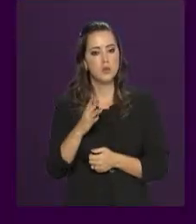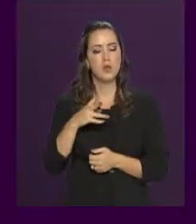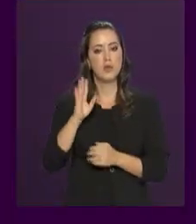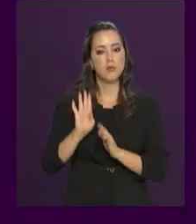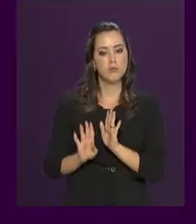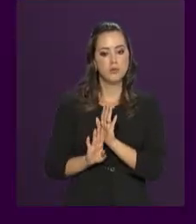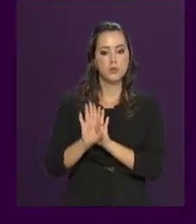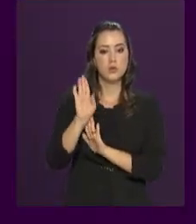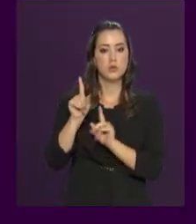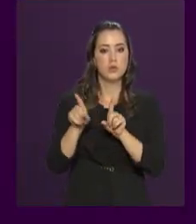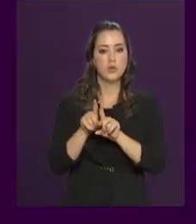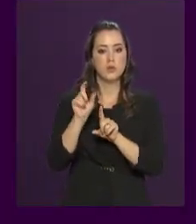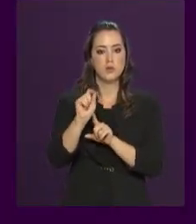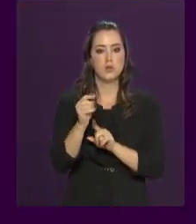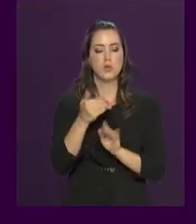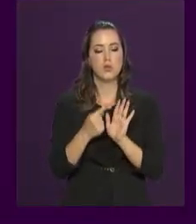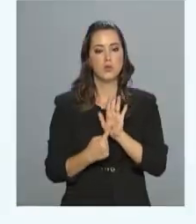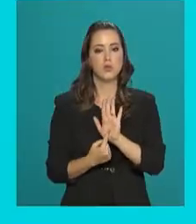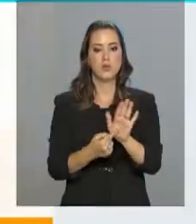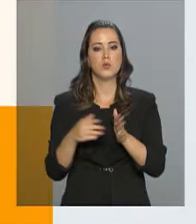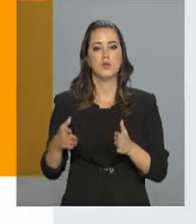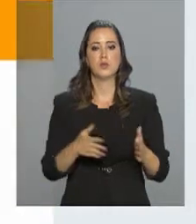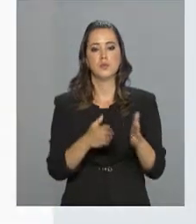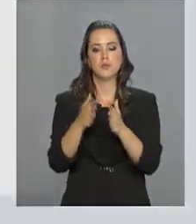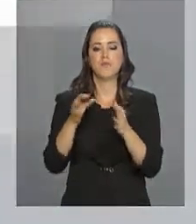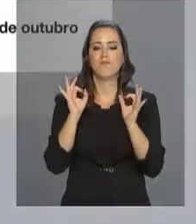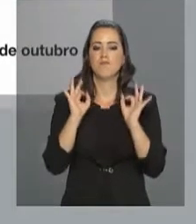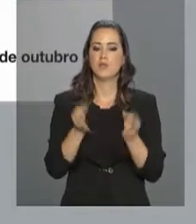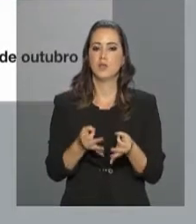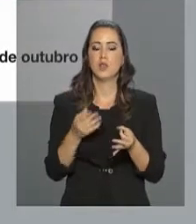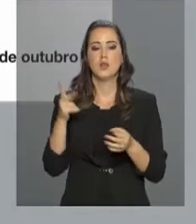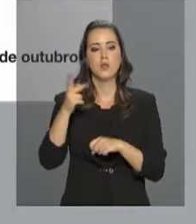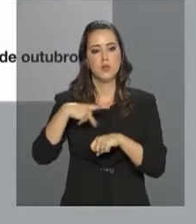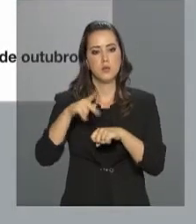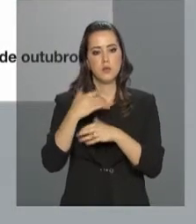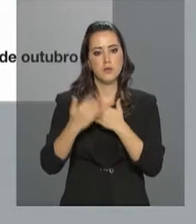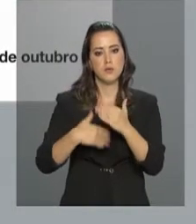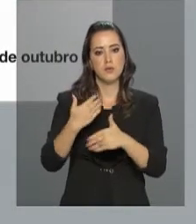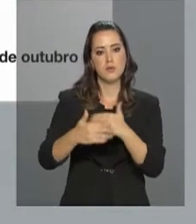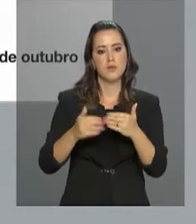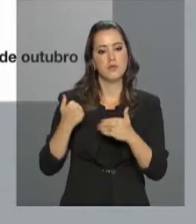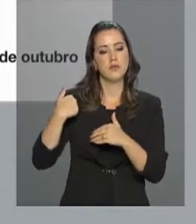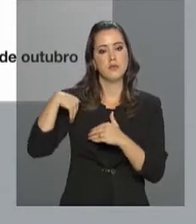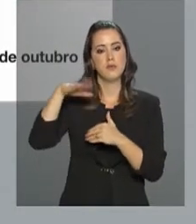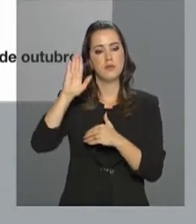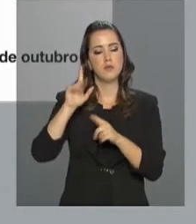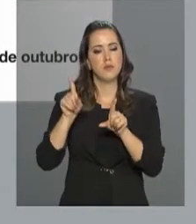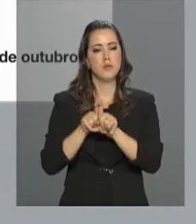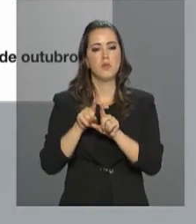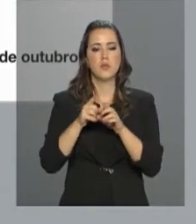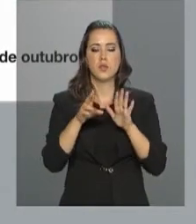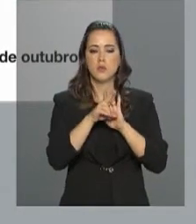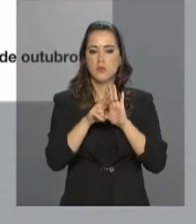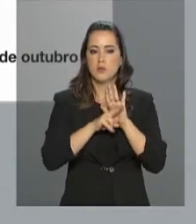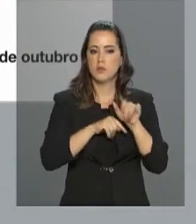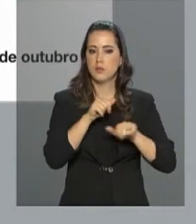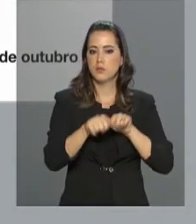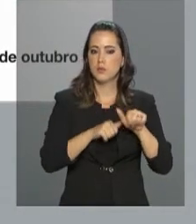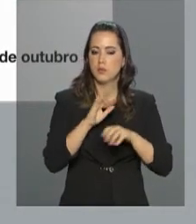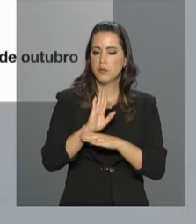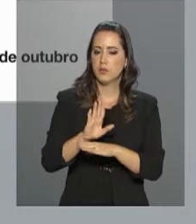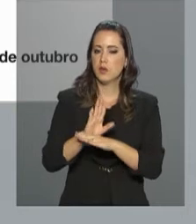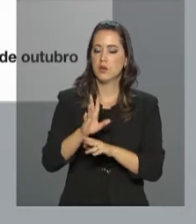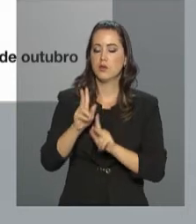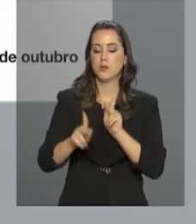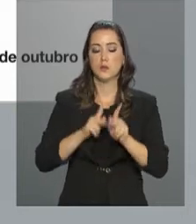no ranking mostra que o governo trilhou o caminho certo e que o país está pronto para avançar ainda mais nas reformas